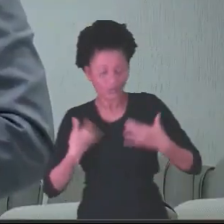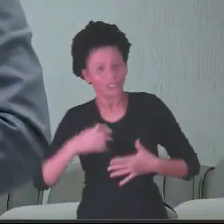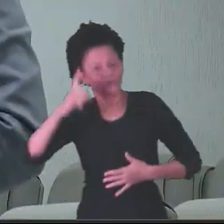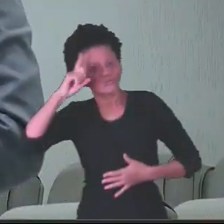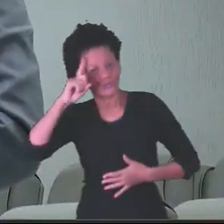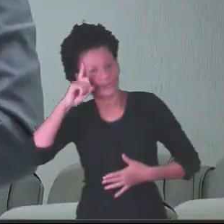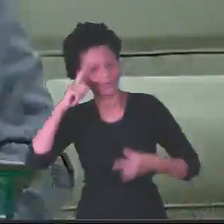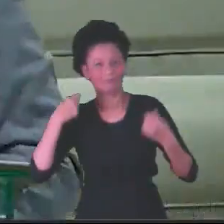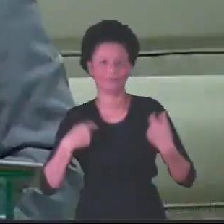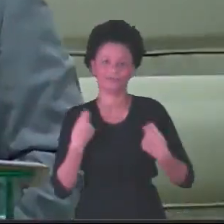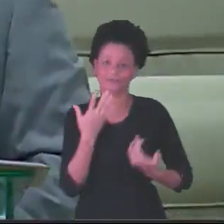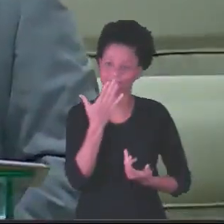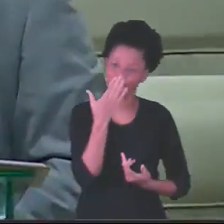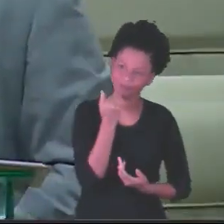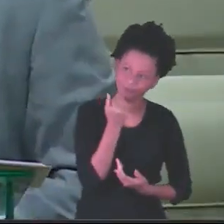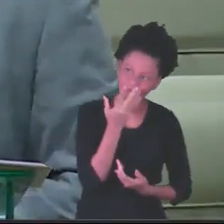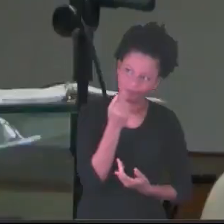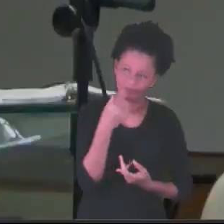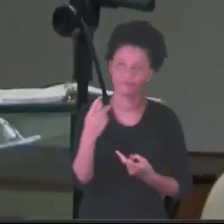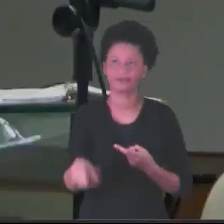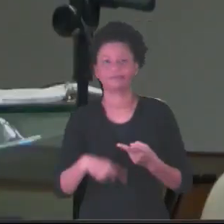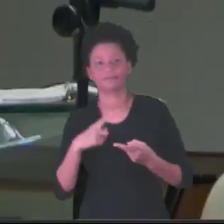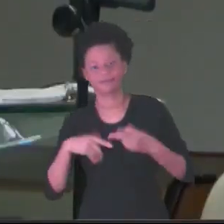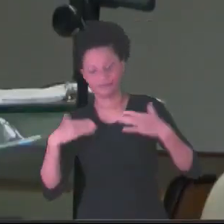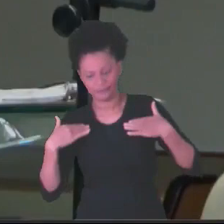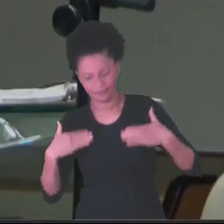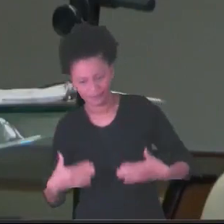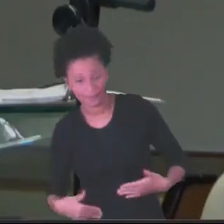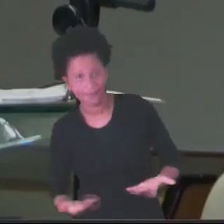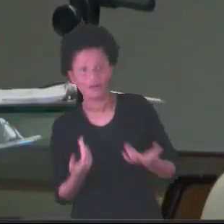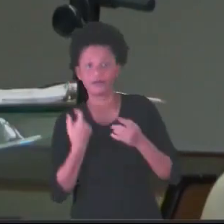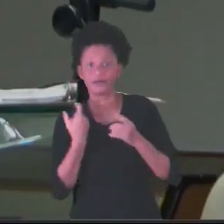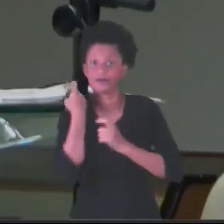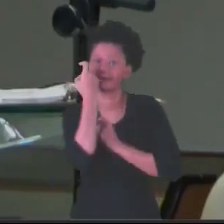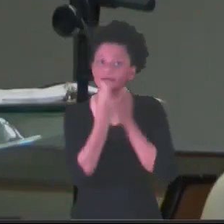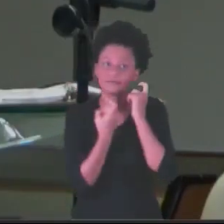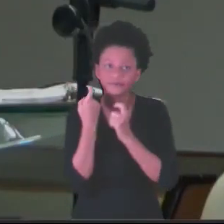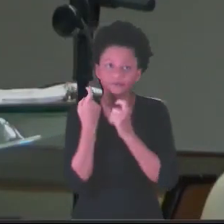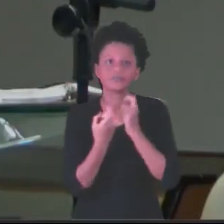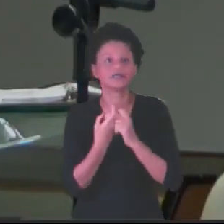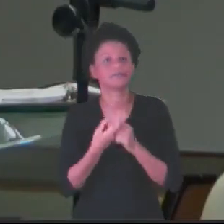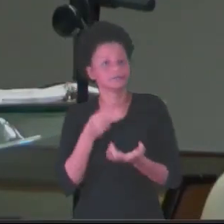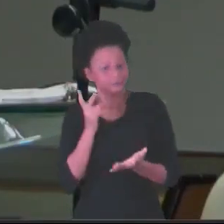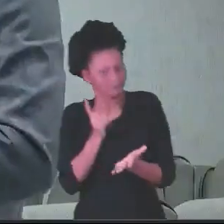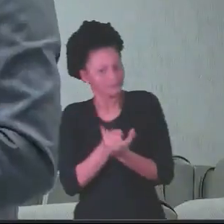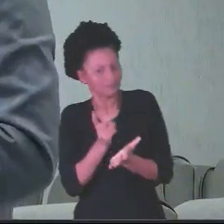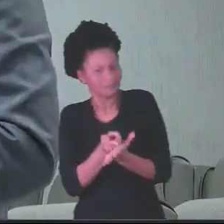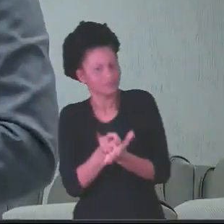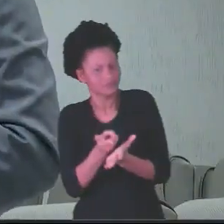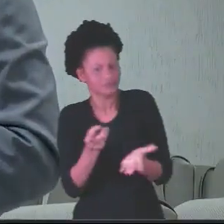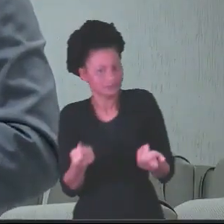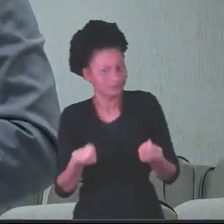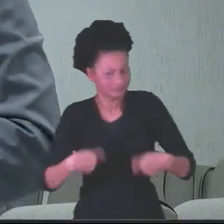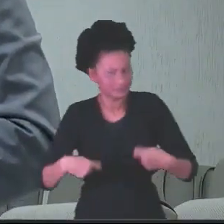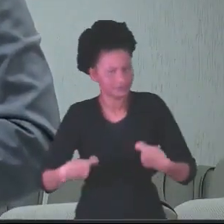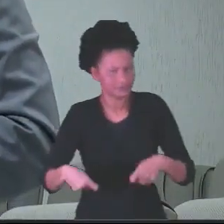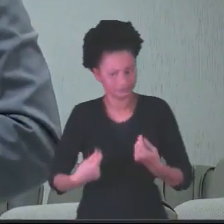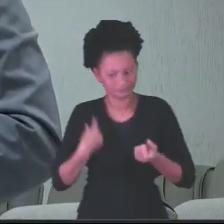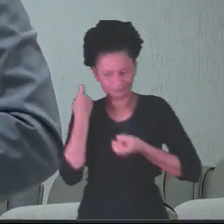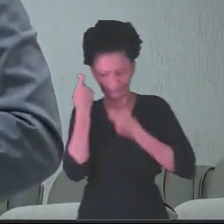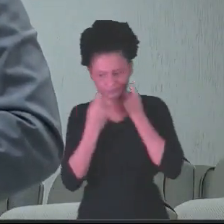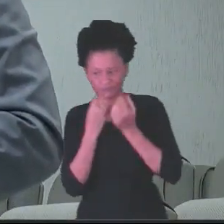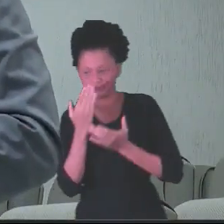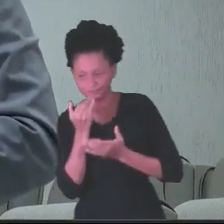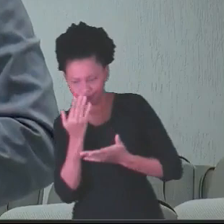área e eles estão preocupados esse e essa preocupação ela tem que ser pertinente a nós também nós temos que nos